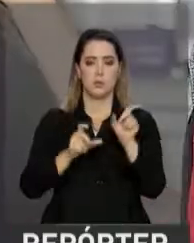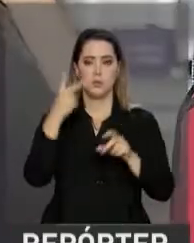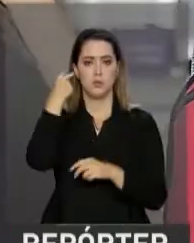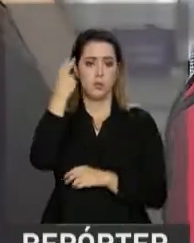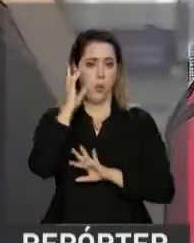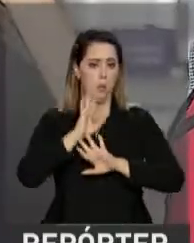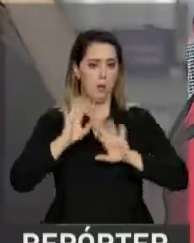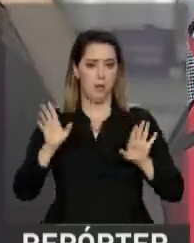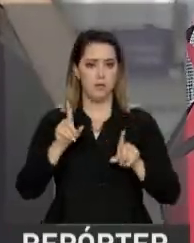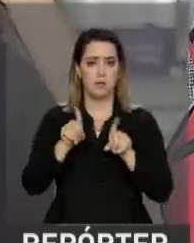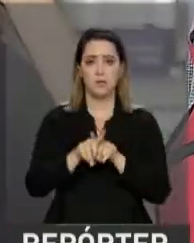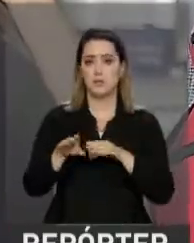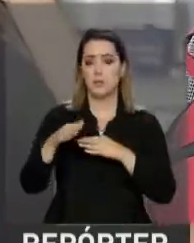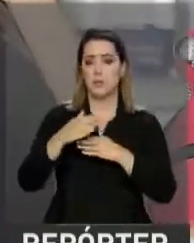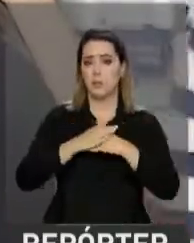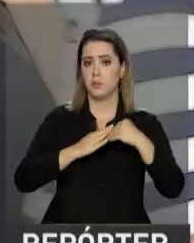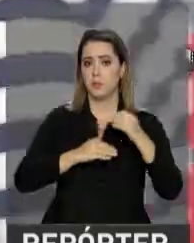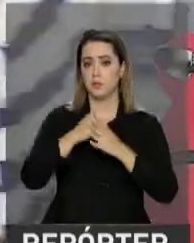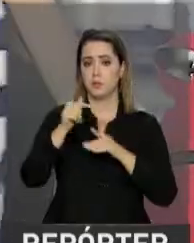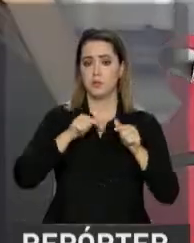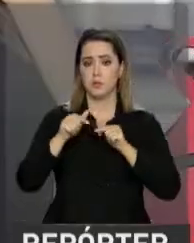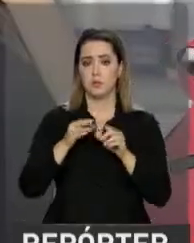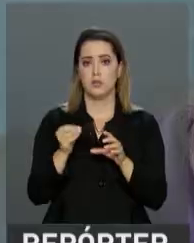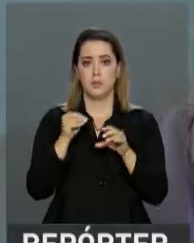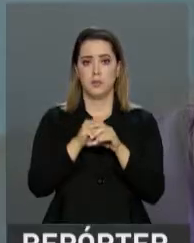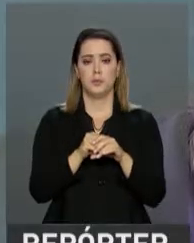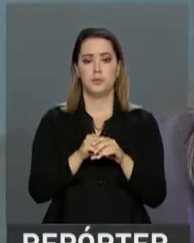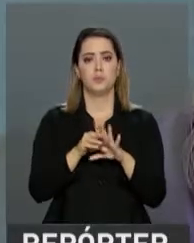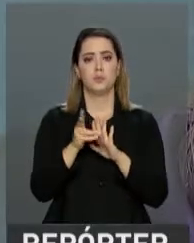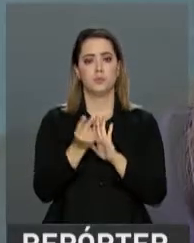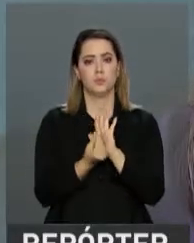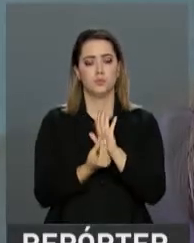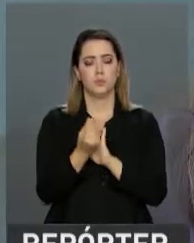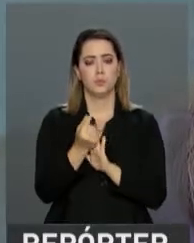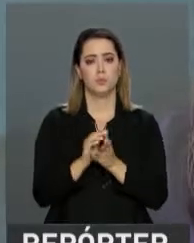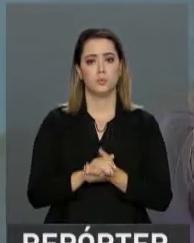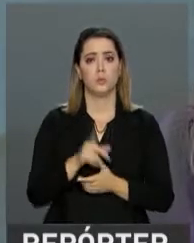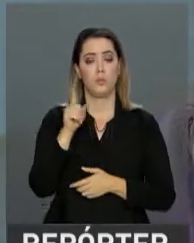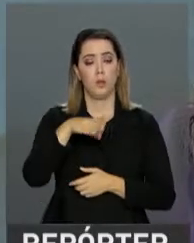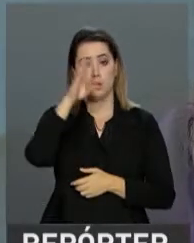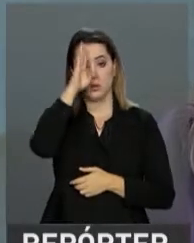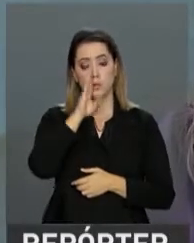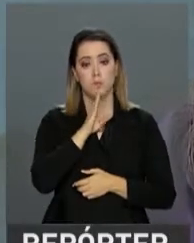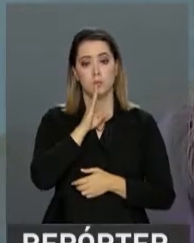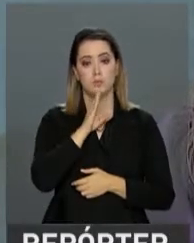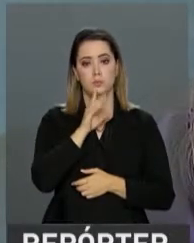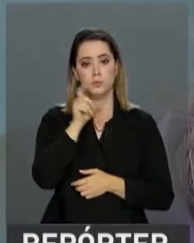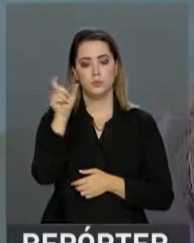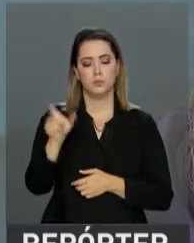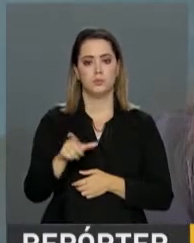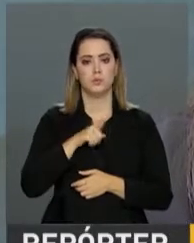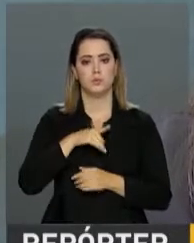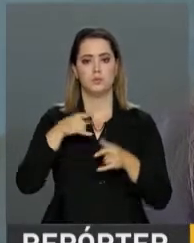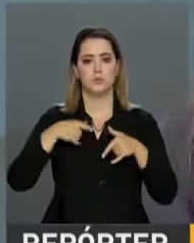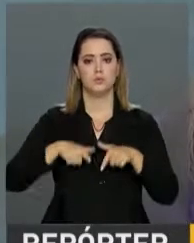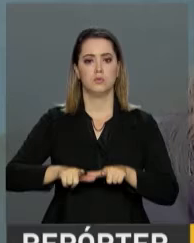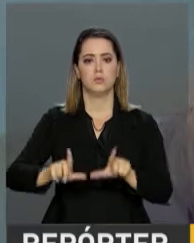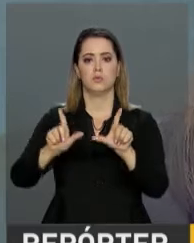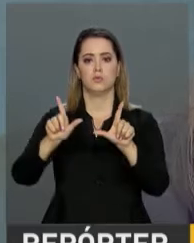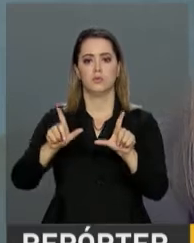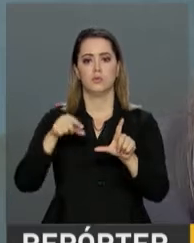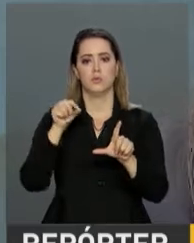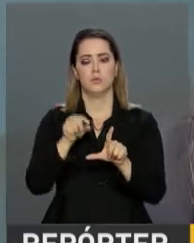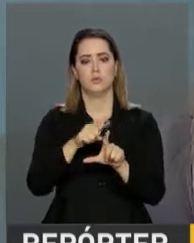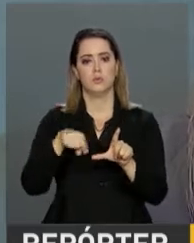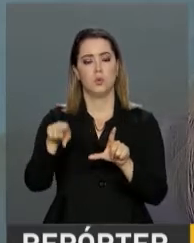também para profissionais que atuam na área eles são gratuitos tem um certificado de extensão